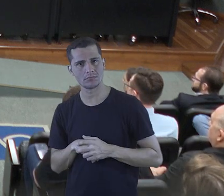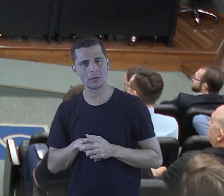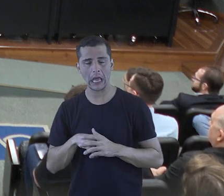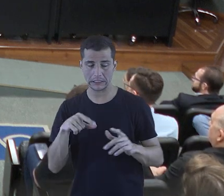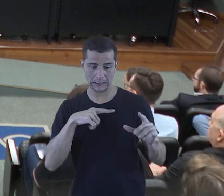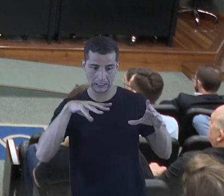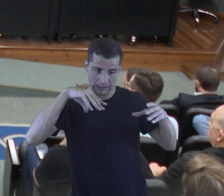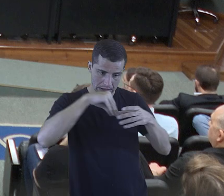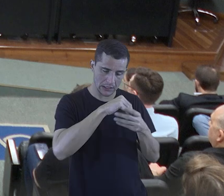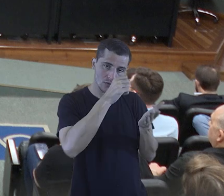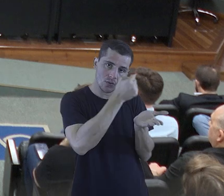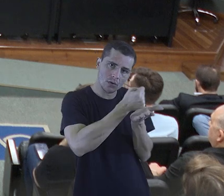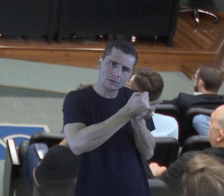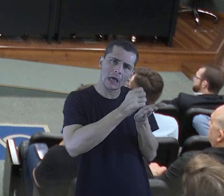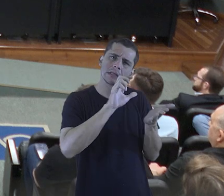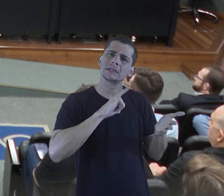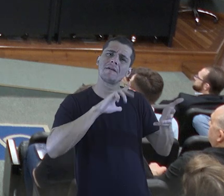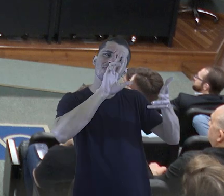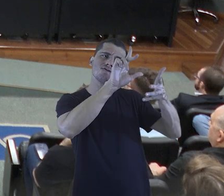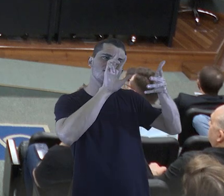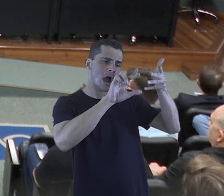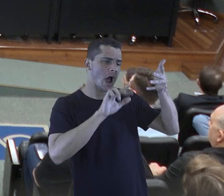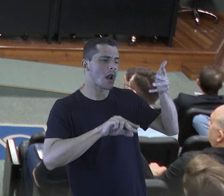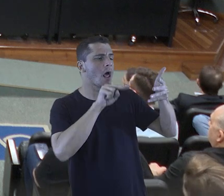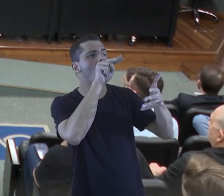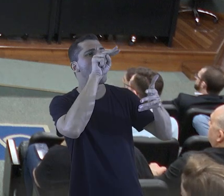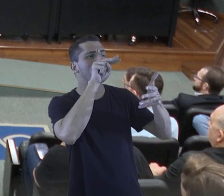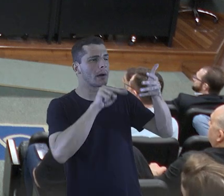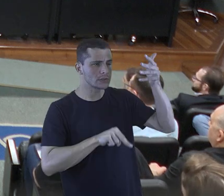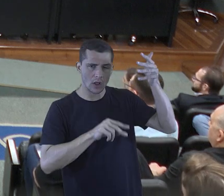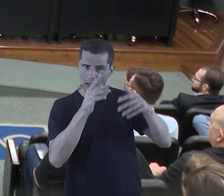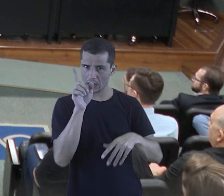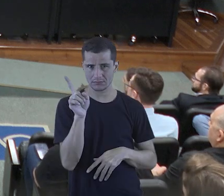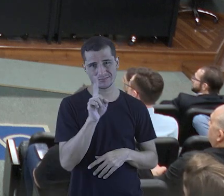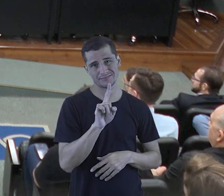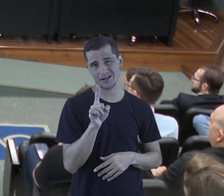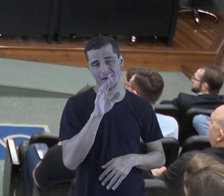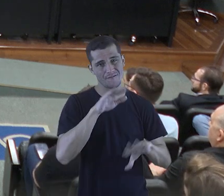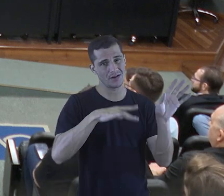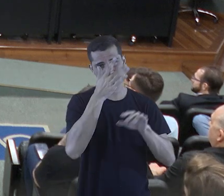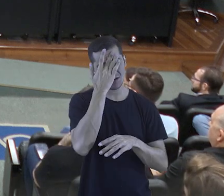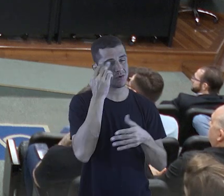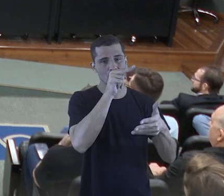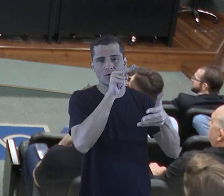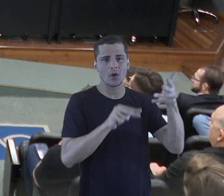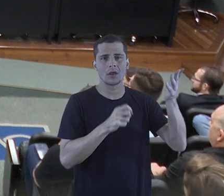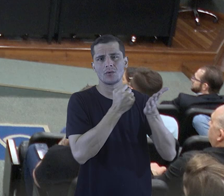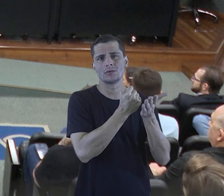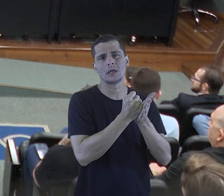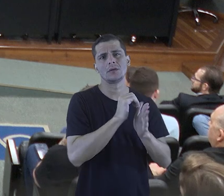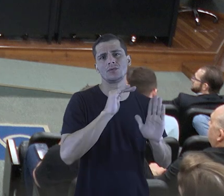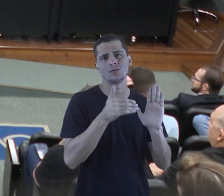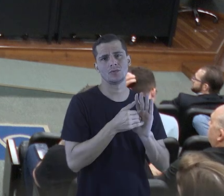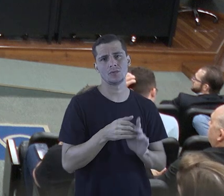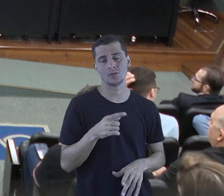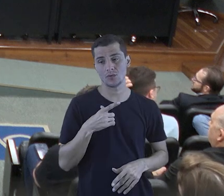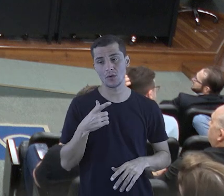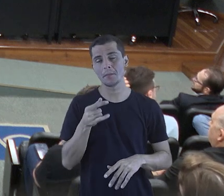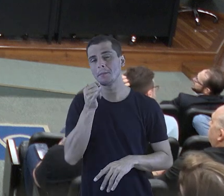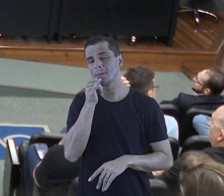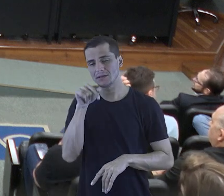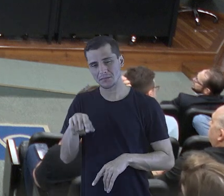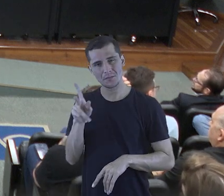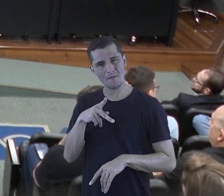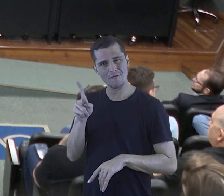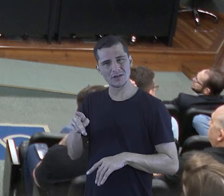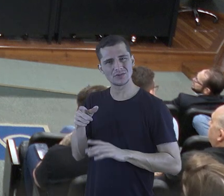assina no final aí tem mais três rúbricas. Hotel. Ontem eu estava tão cansado cheguei a meia-noite e meia no hotel. Estava tão cansado. Ah, você tem que assinar